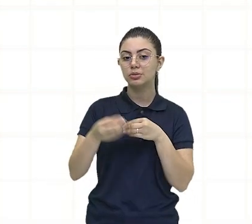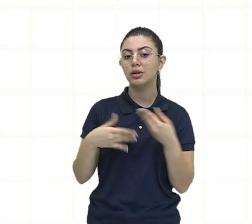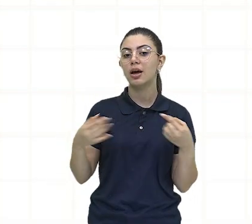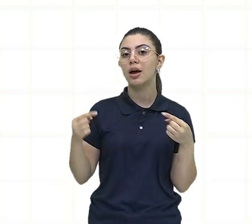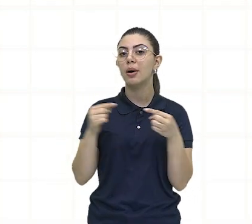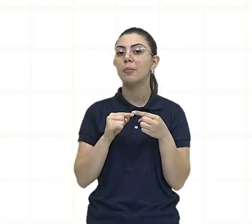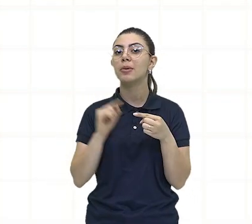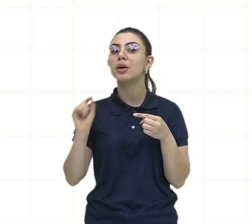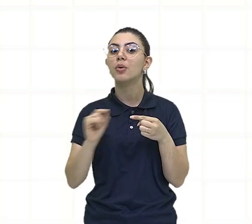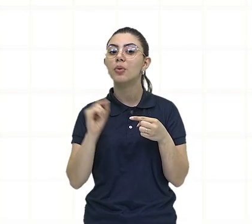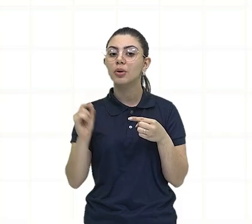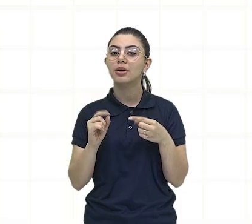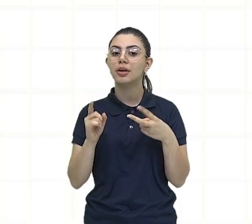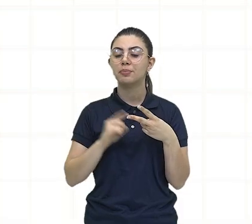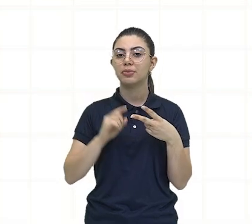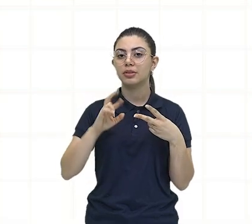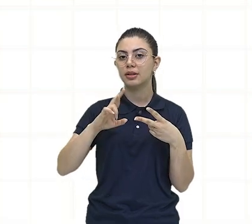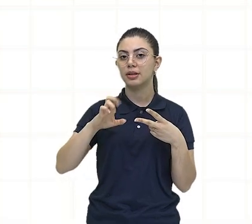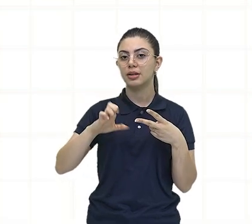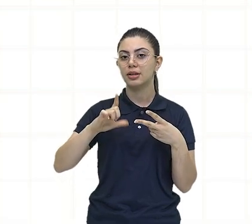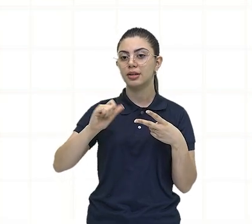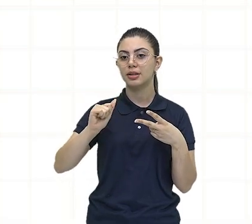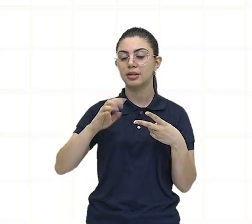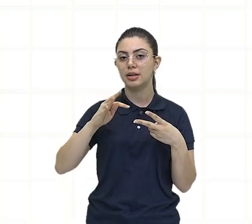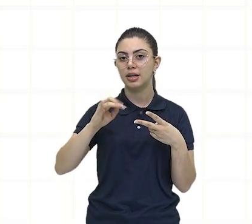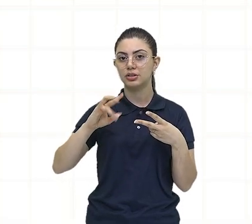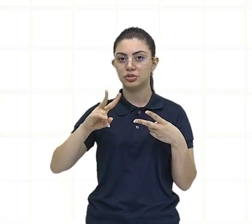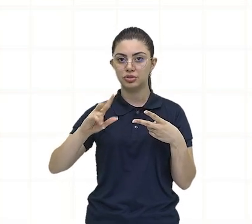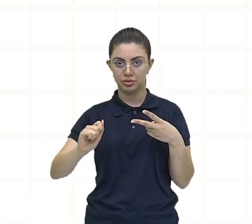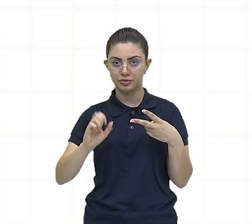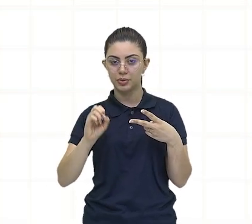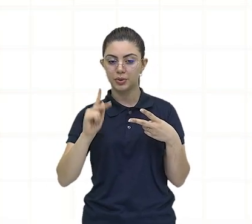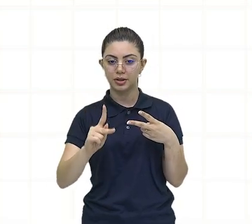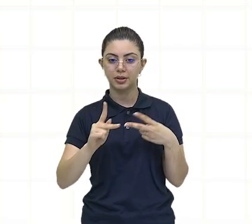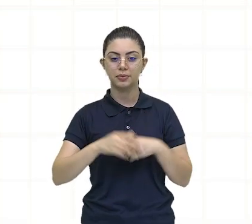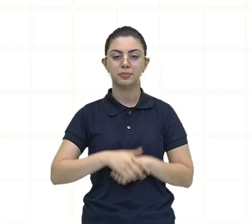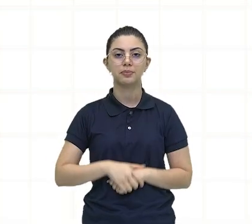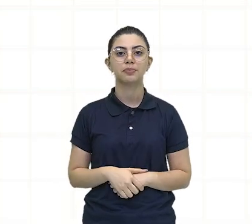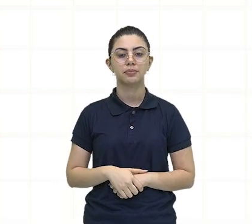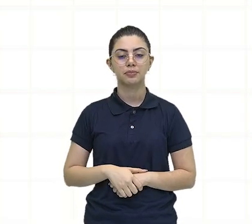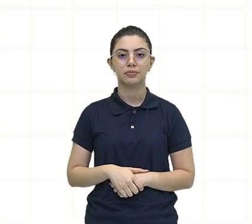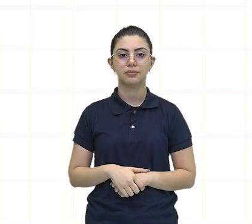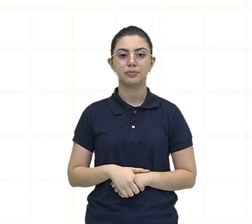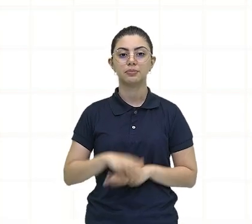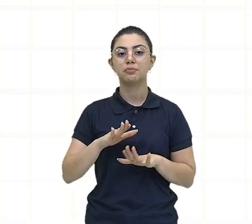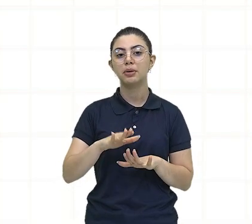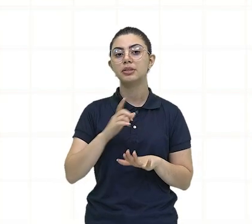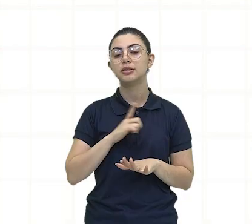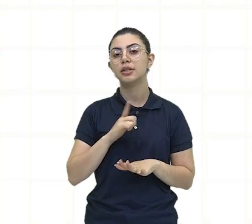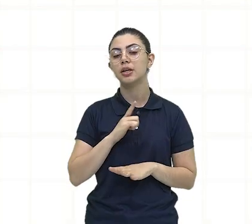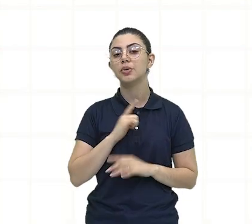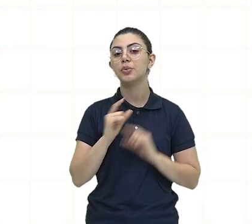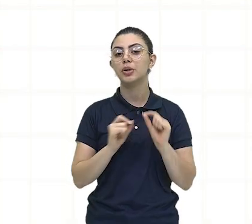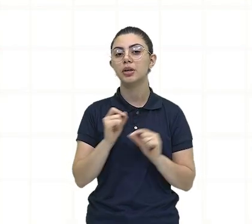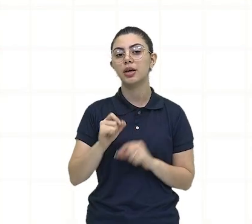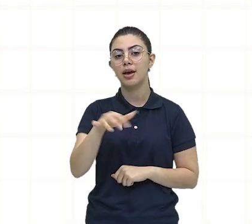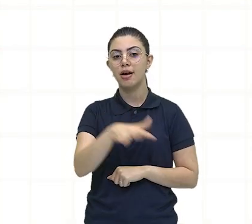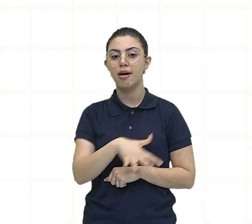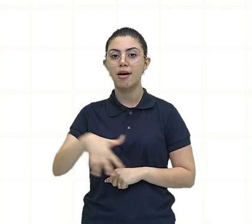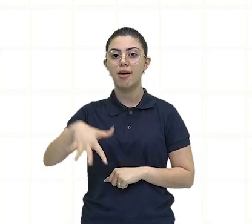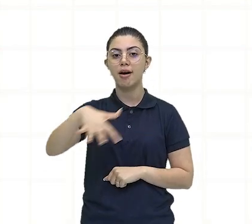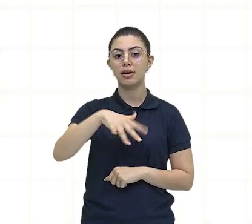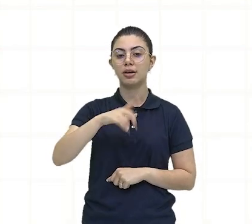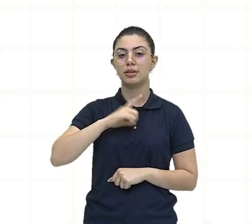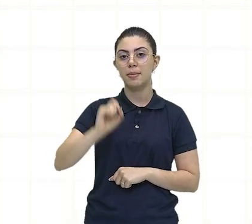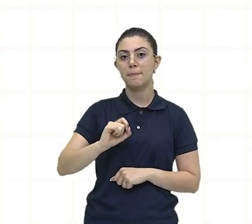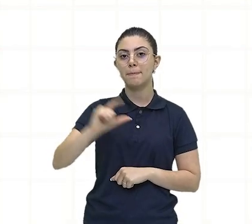estar falando então da umidade relativa. E ainda temos a área com